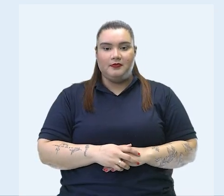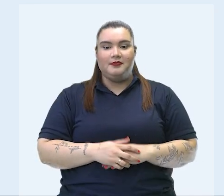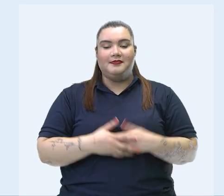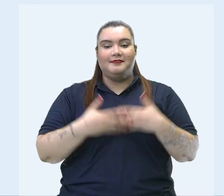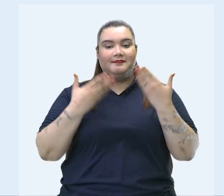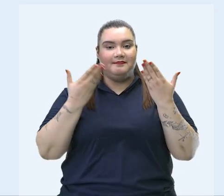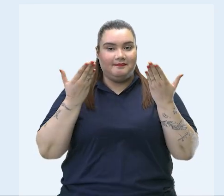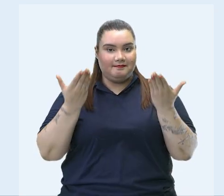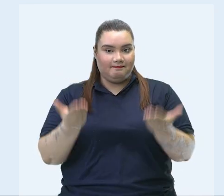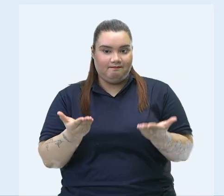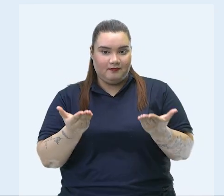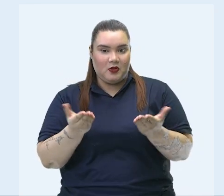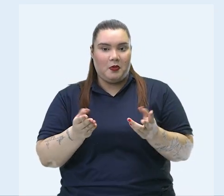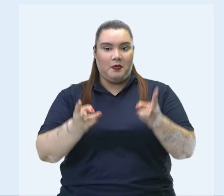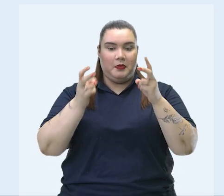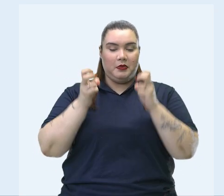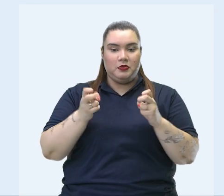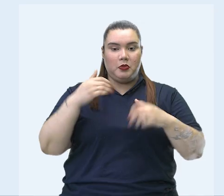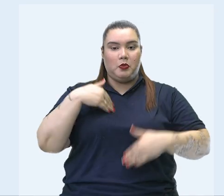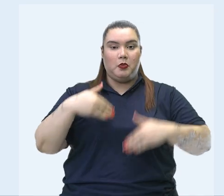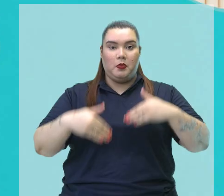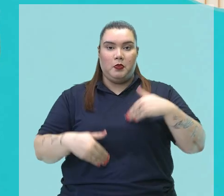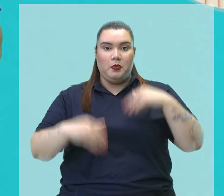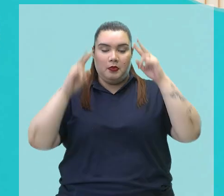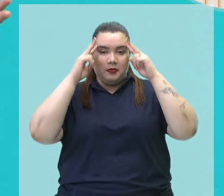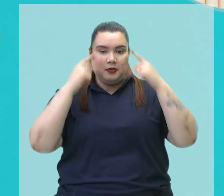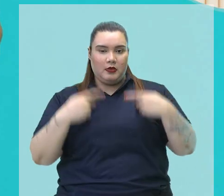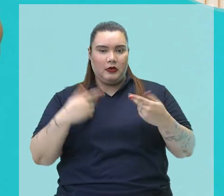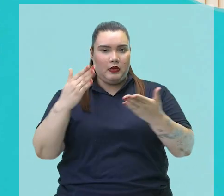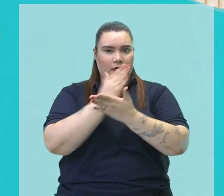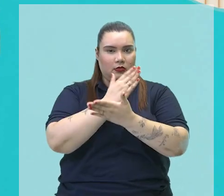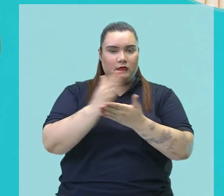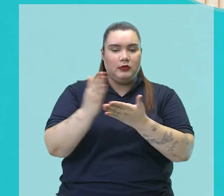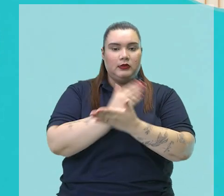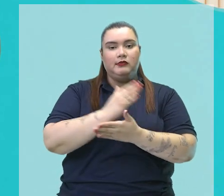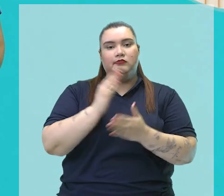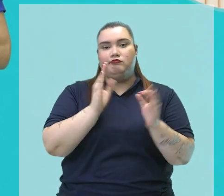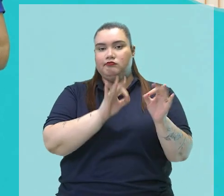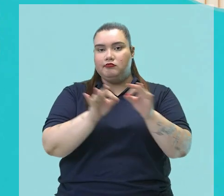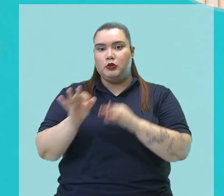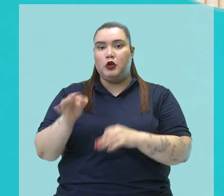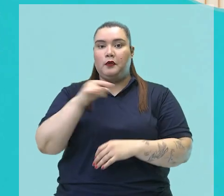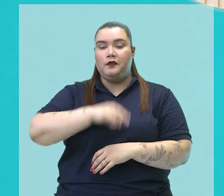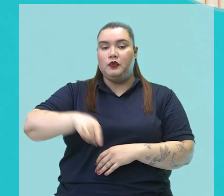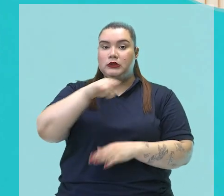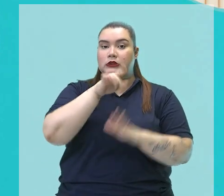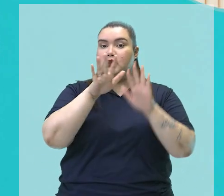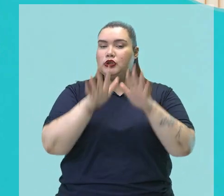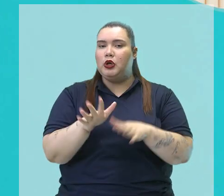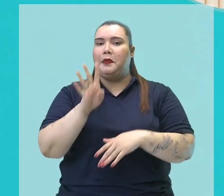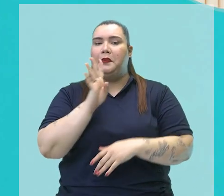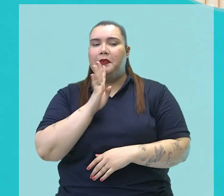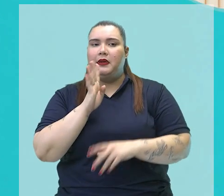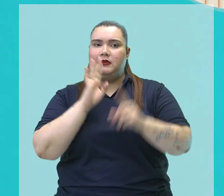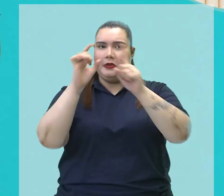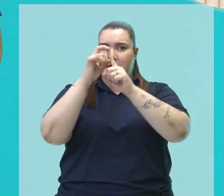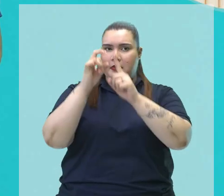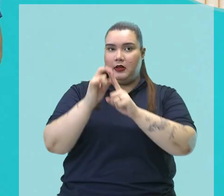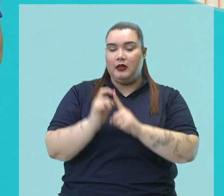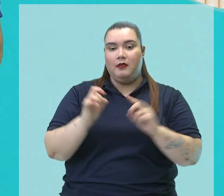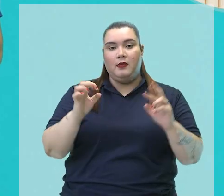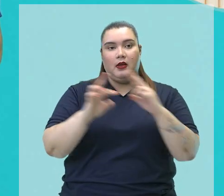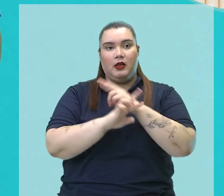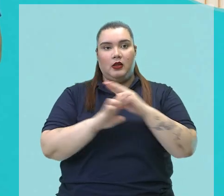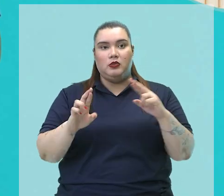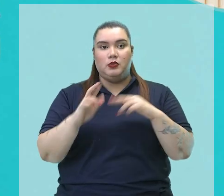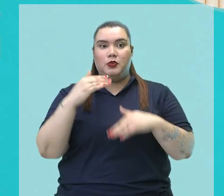Então, nós vimos aí, o nosso corpo humano, algumas partes aí, algumas dessas palavras com certeza vocês já conhecem, São palavrinhas aí relacionadas